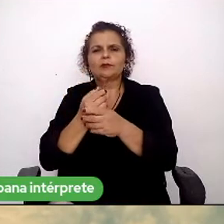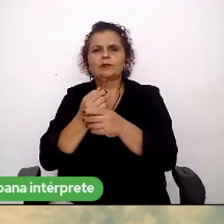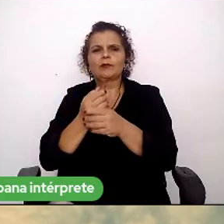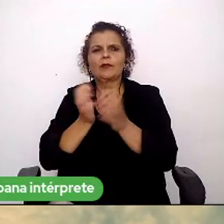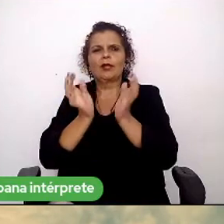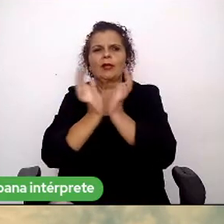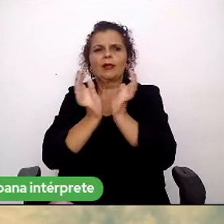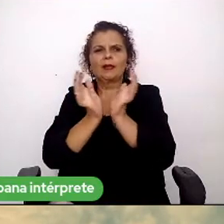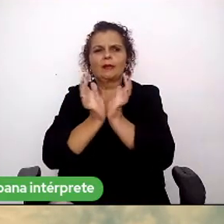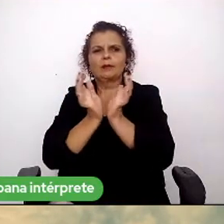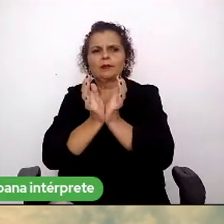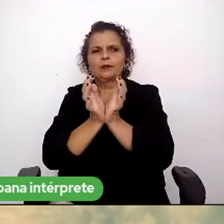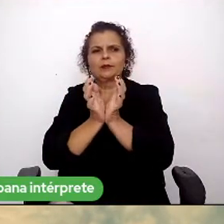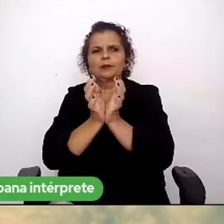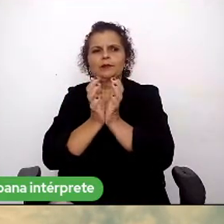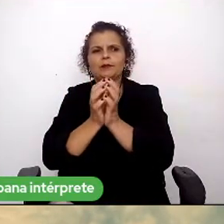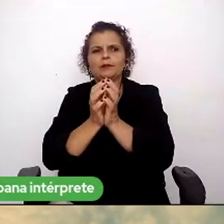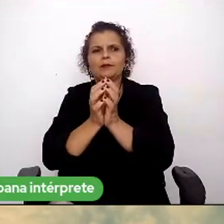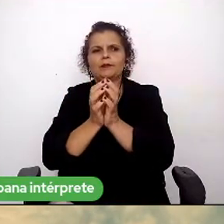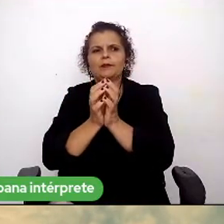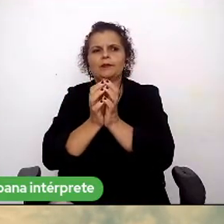ser direcionada nessa construção?